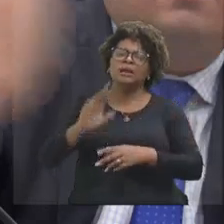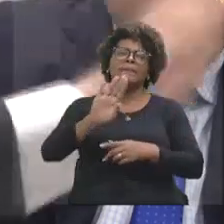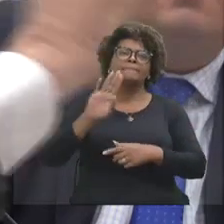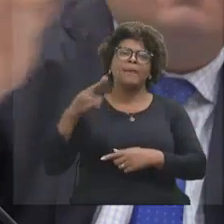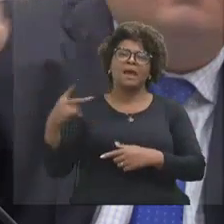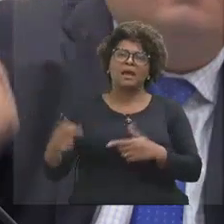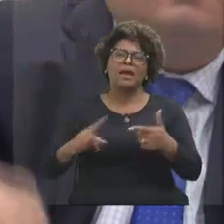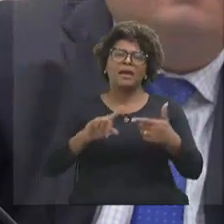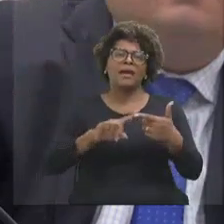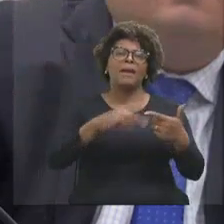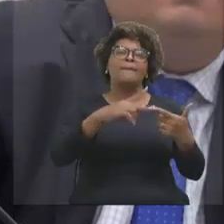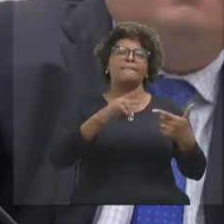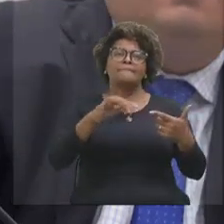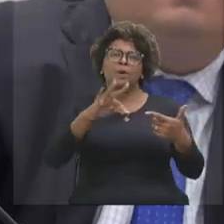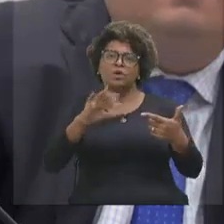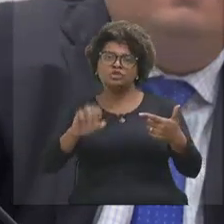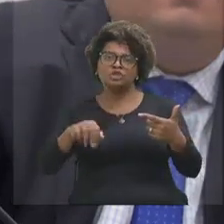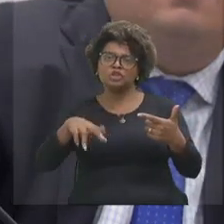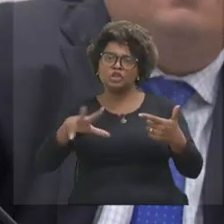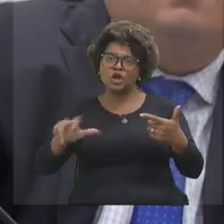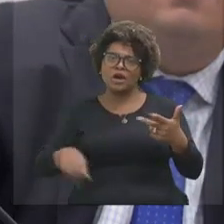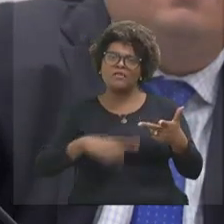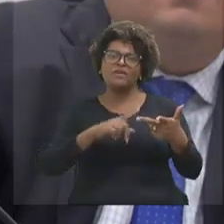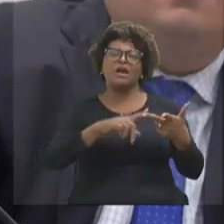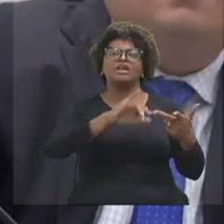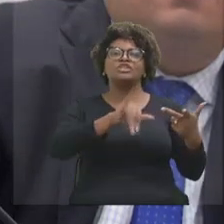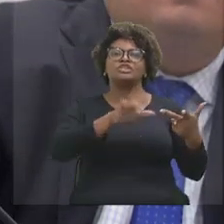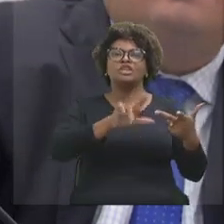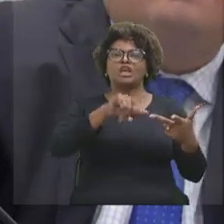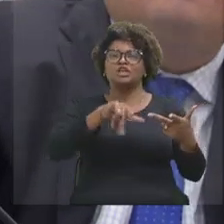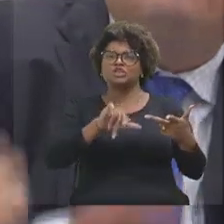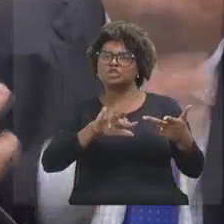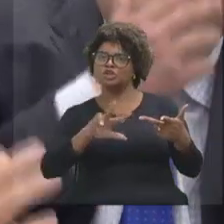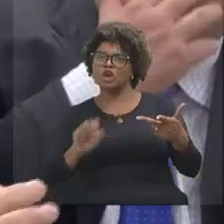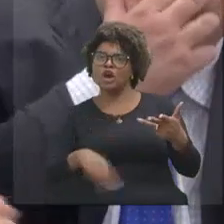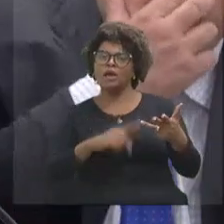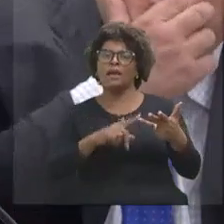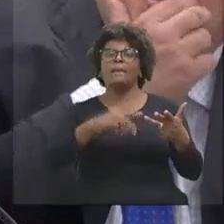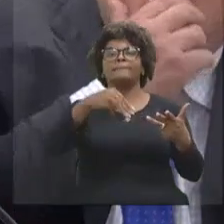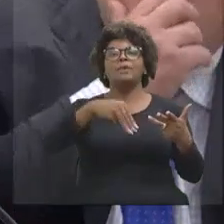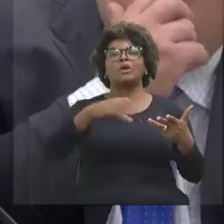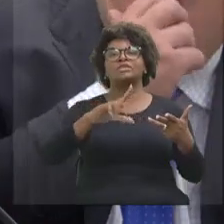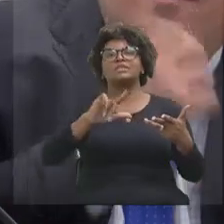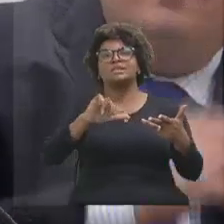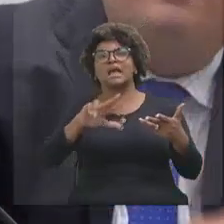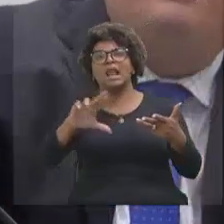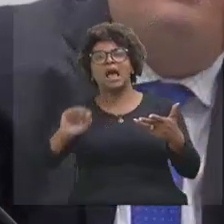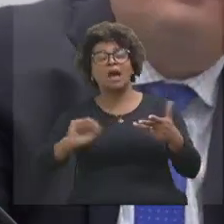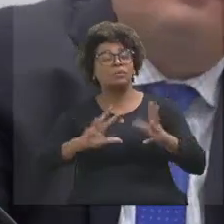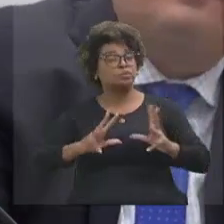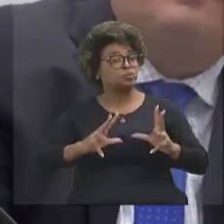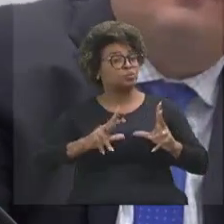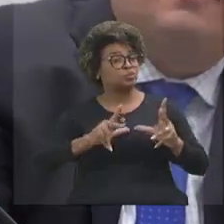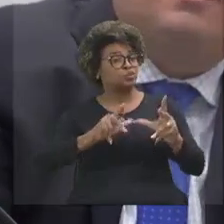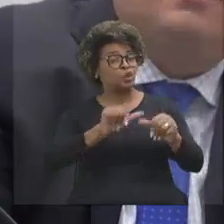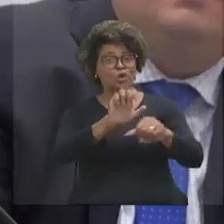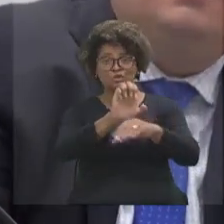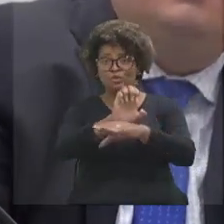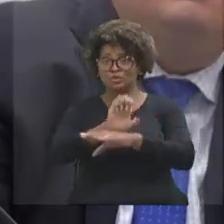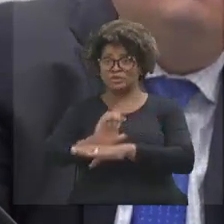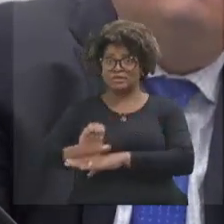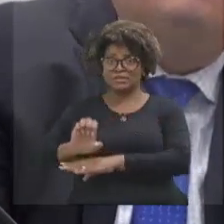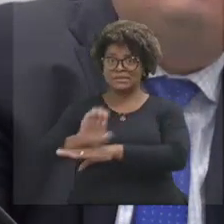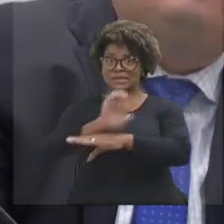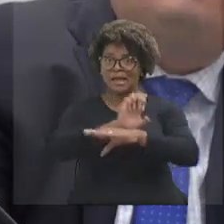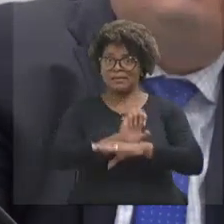vamos trabalhar lá por Montes Claros Gil Pereira Vamos trabalhar por todas todo estado de Minas Gerais